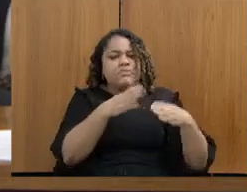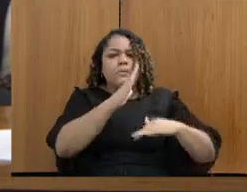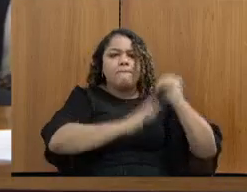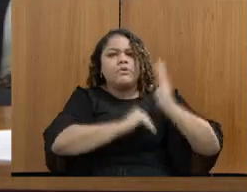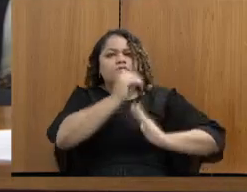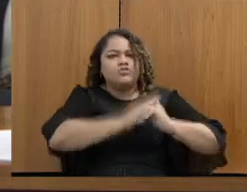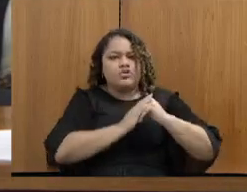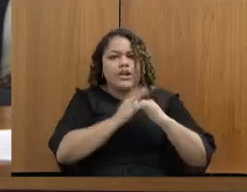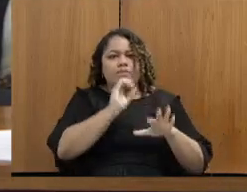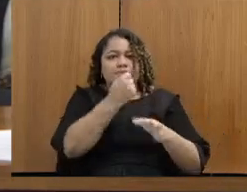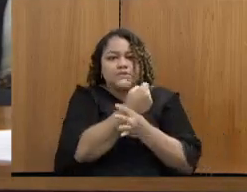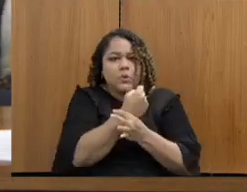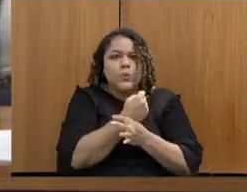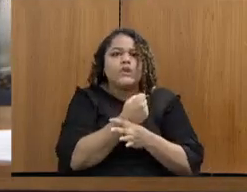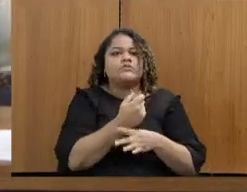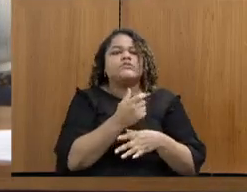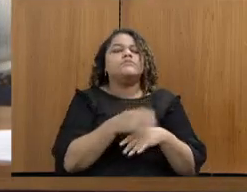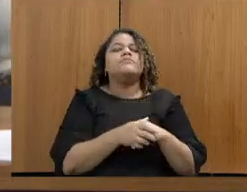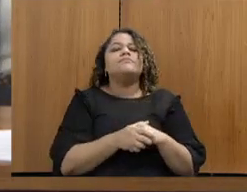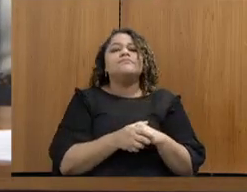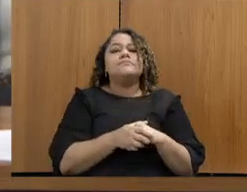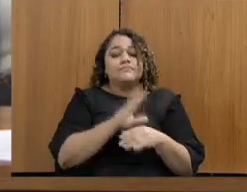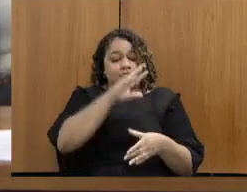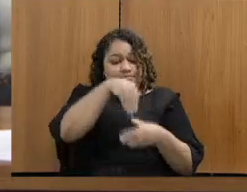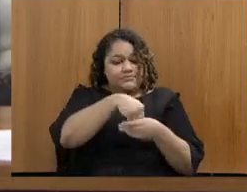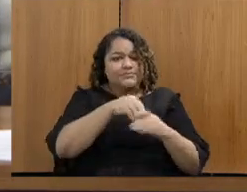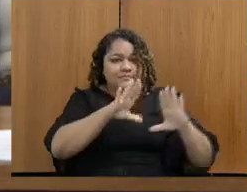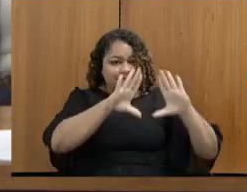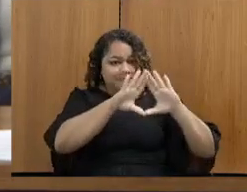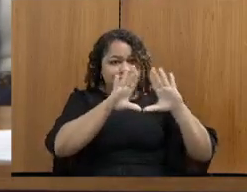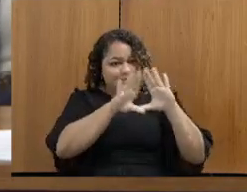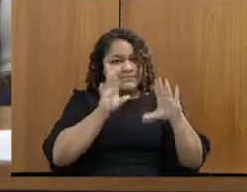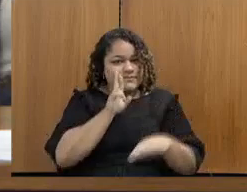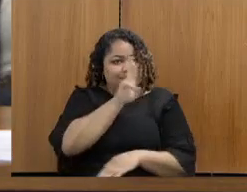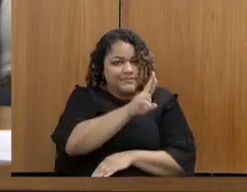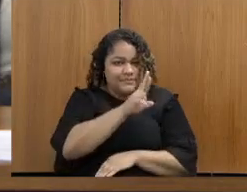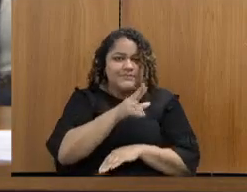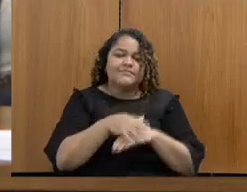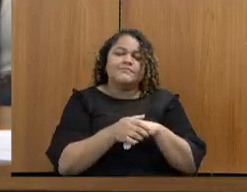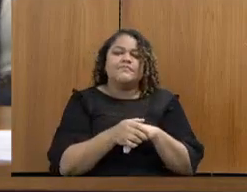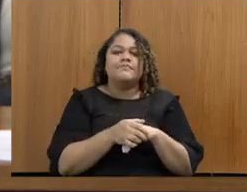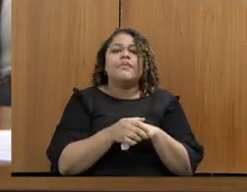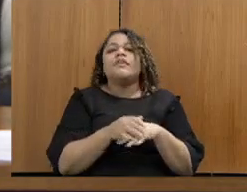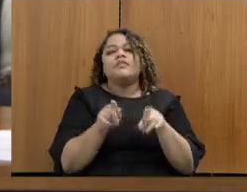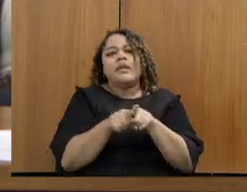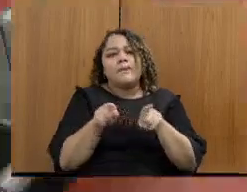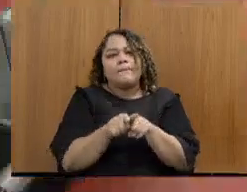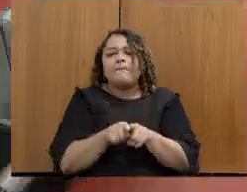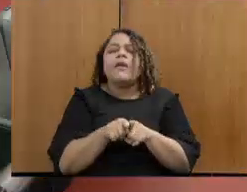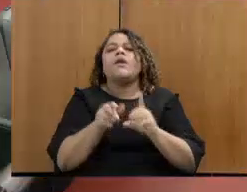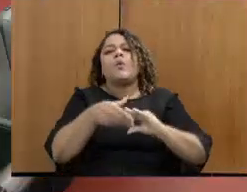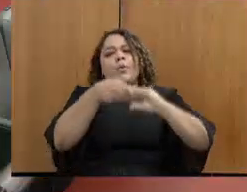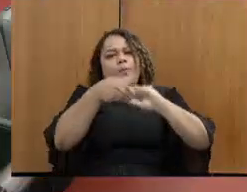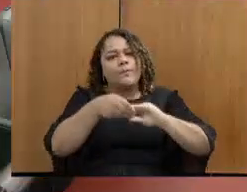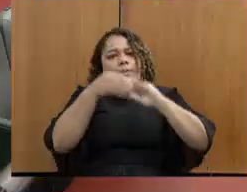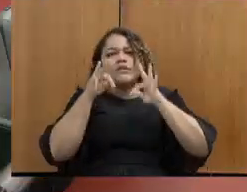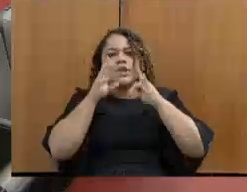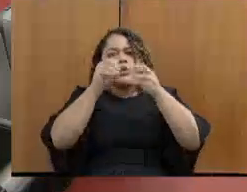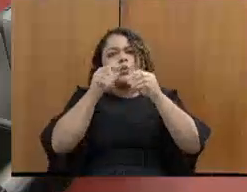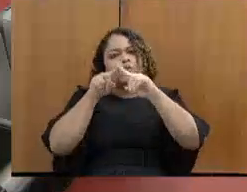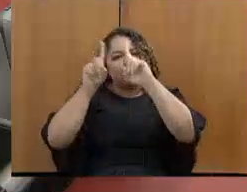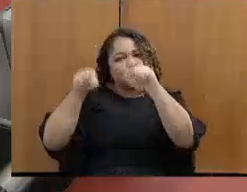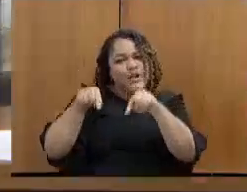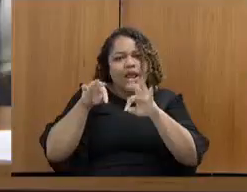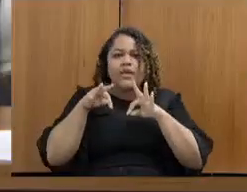aqui para a gente dentro da Assembleia cumprimentar todos os servidores que estão aqui todo público e comentar